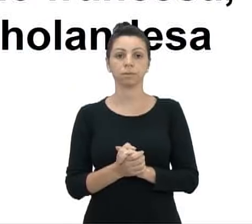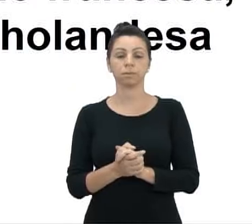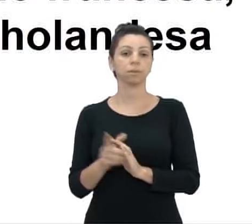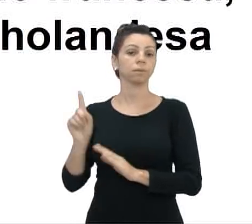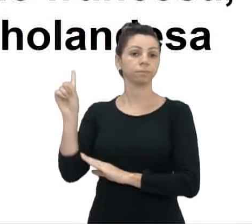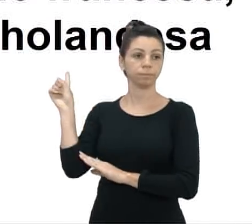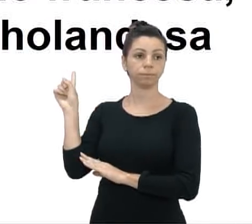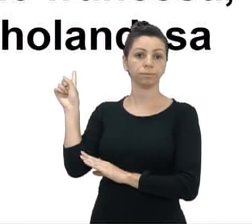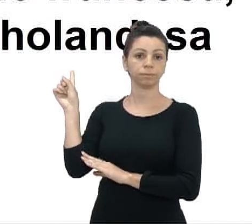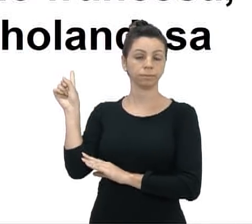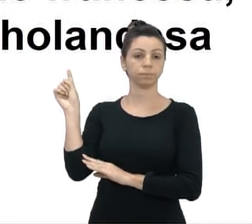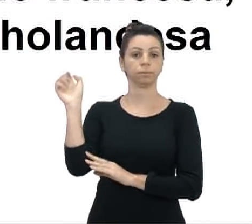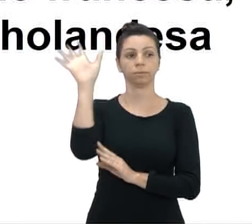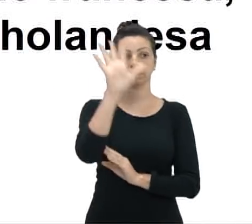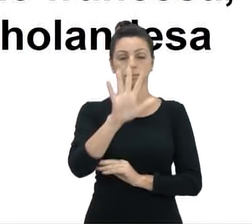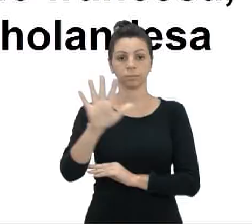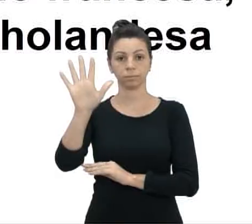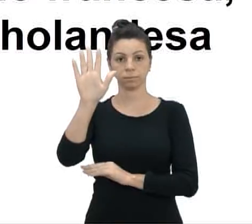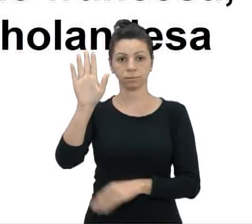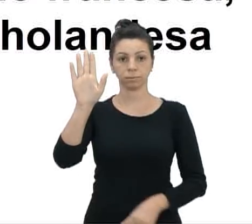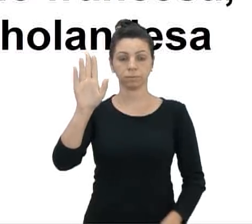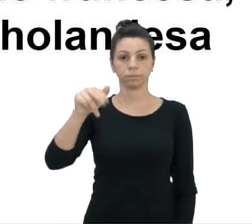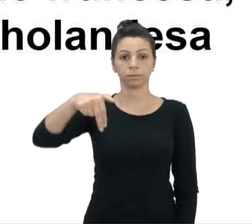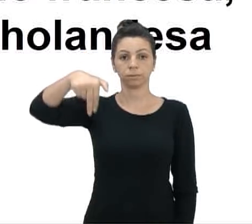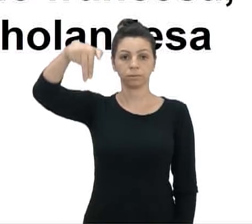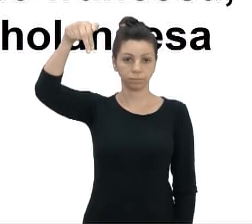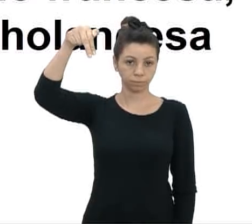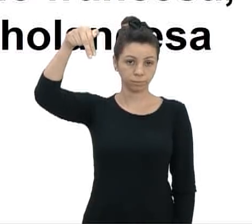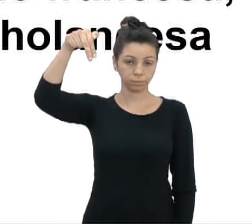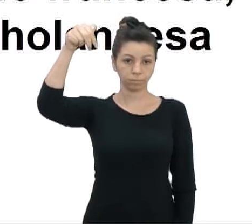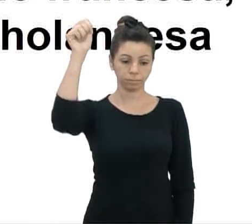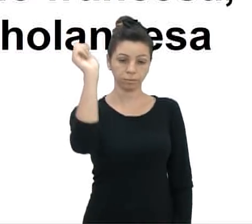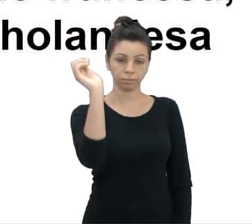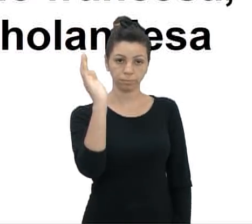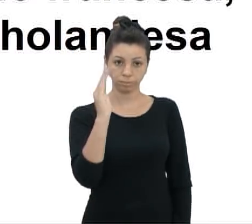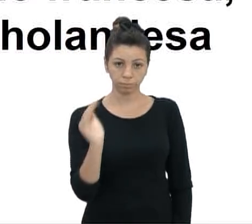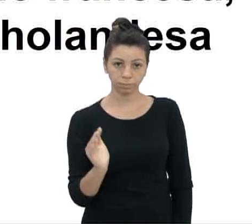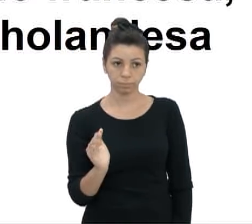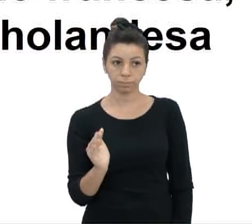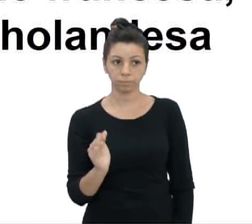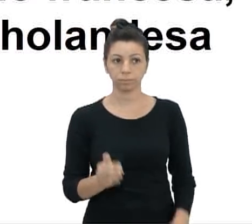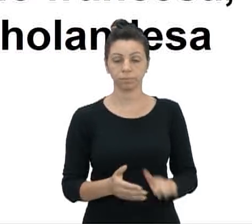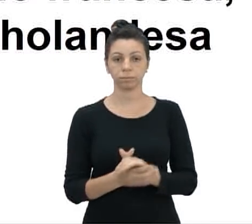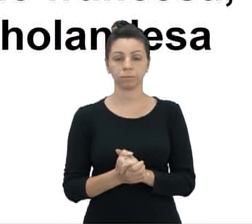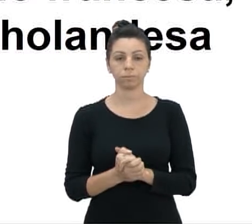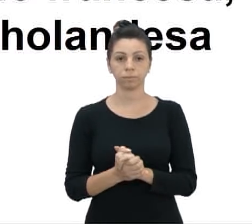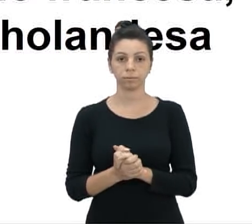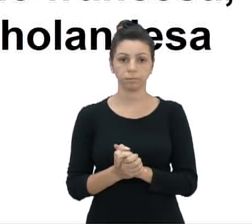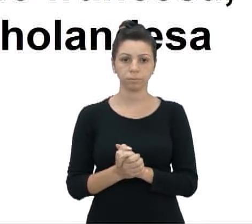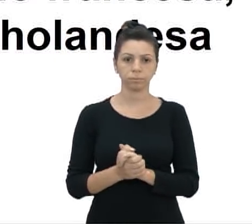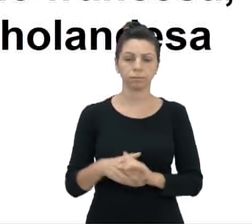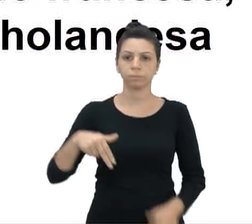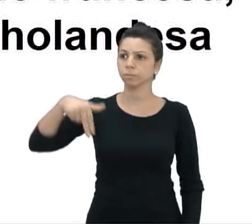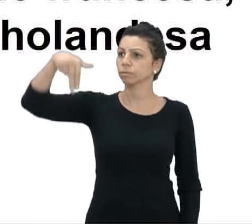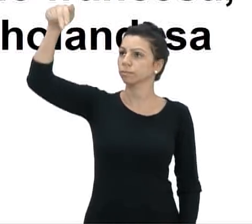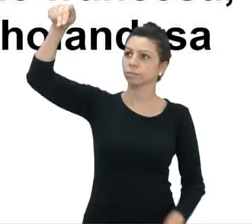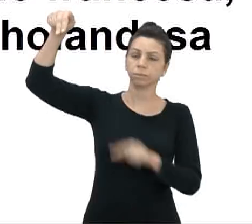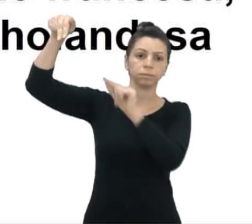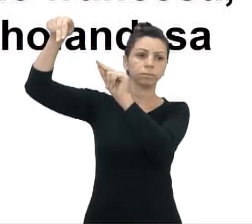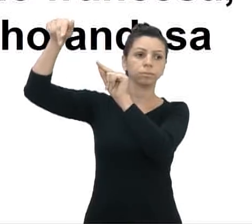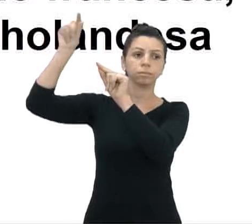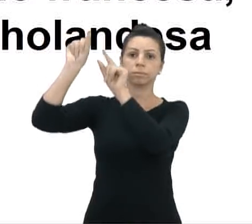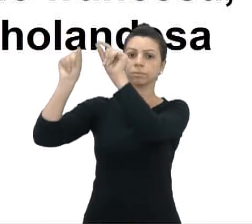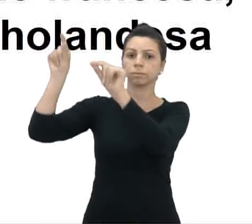aqui localizados ao norte, bem na porção norte do Brasil, fazendo aqui, como você pode visualizar,